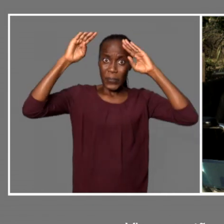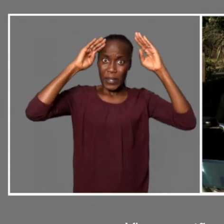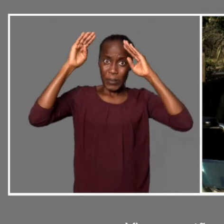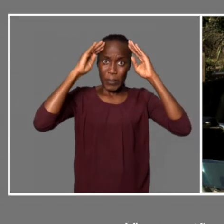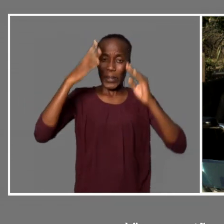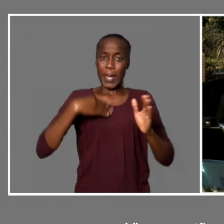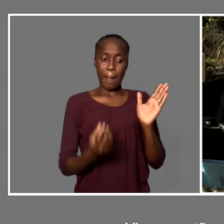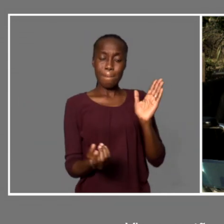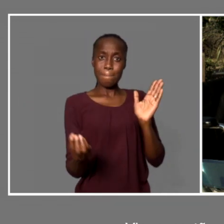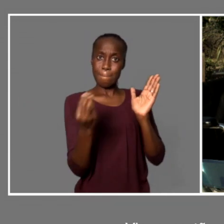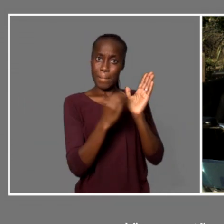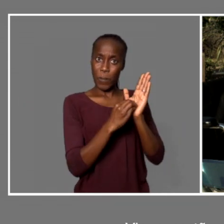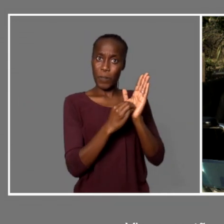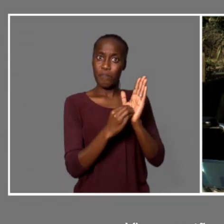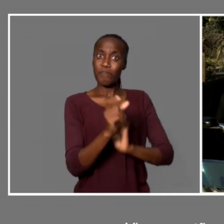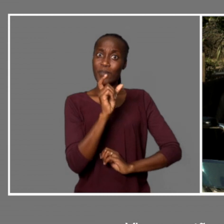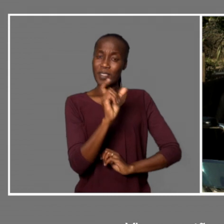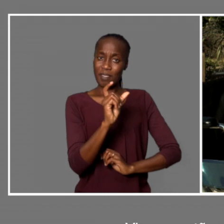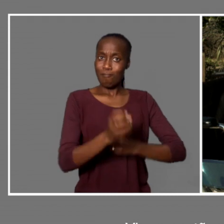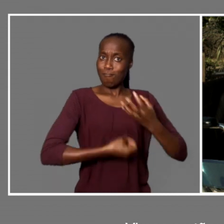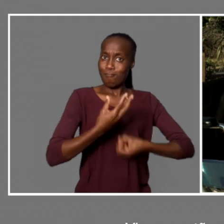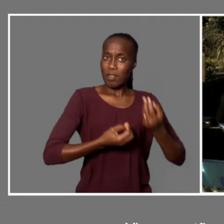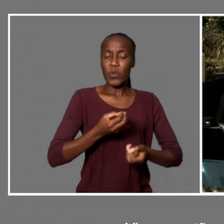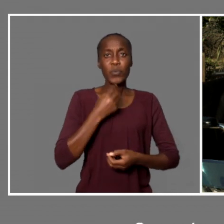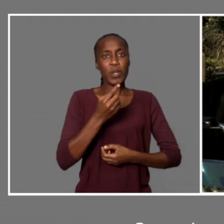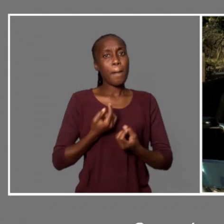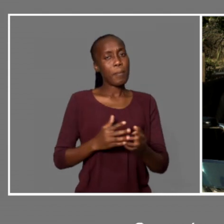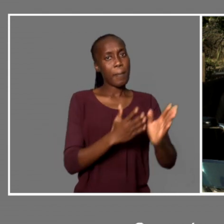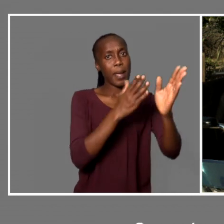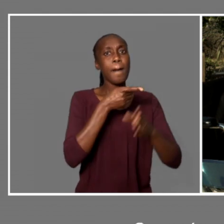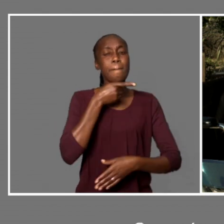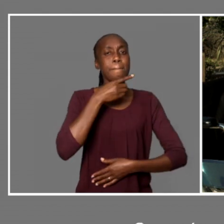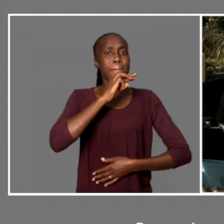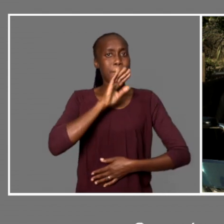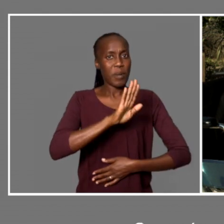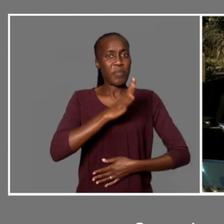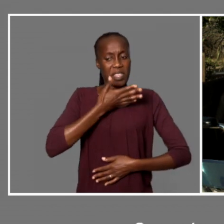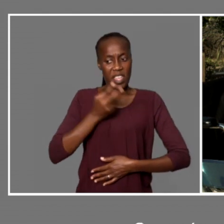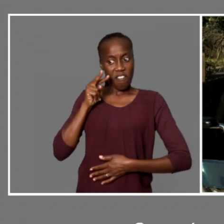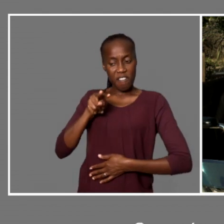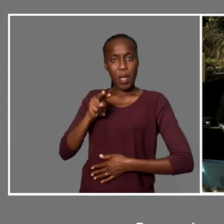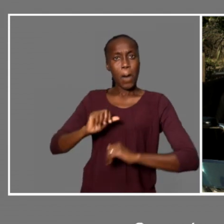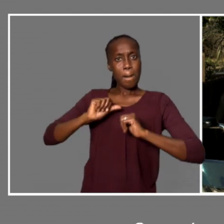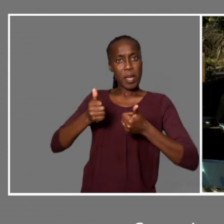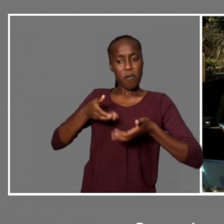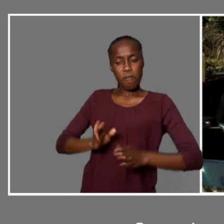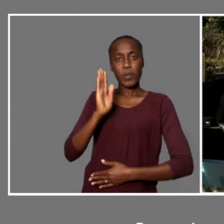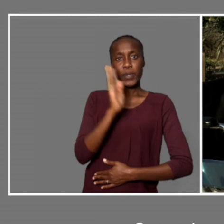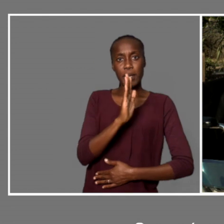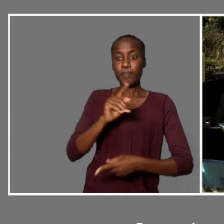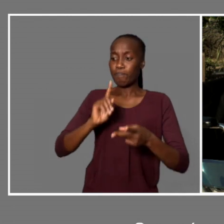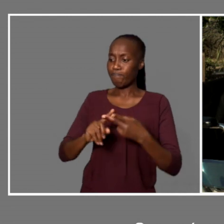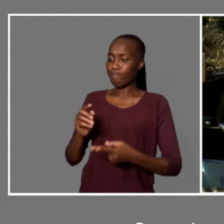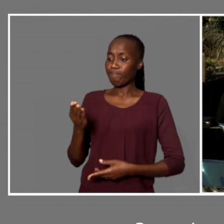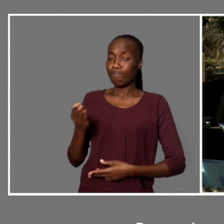demonstram que há uma equipe multidisciplinar que está a cuidar dele. Agora o que nós vamos fazer é pedir uma